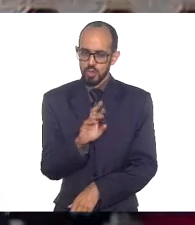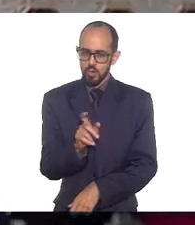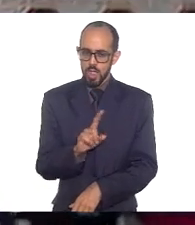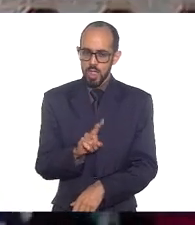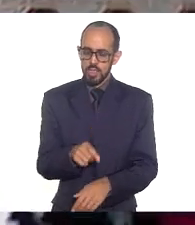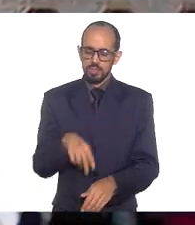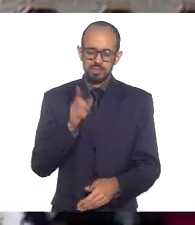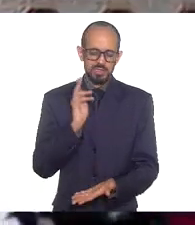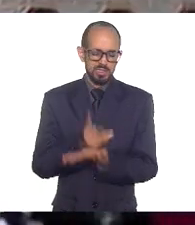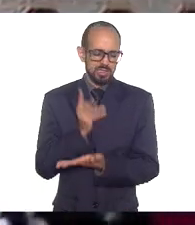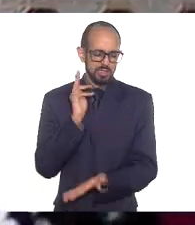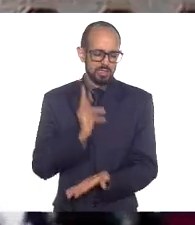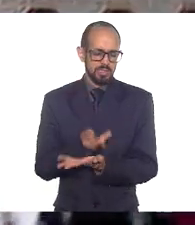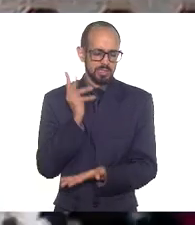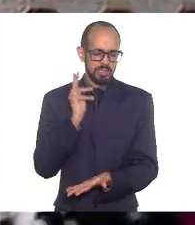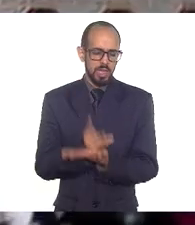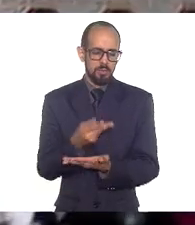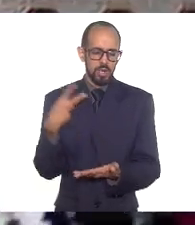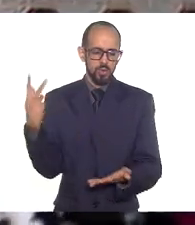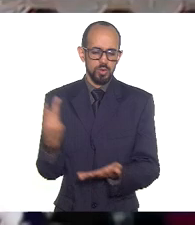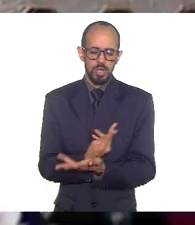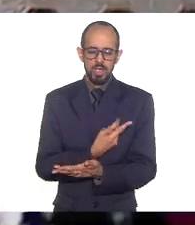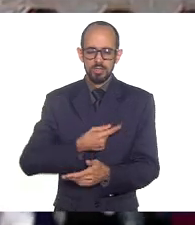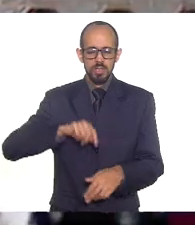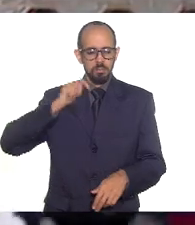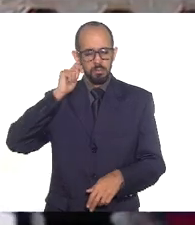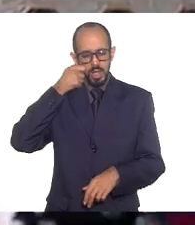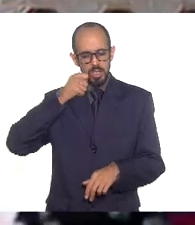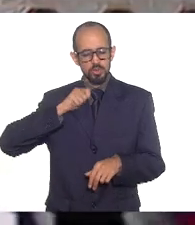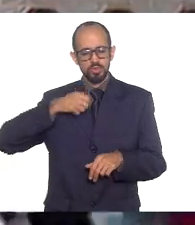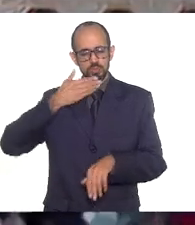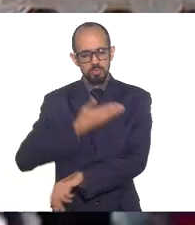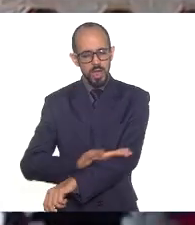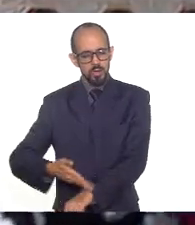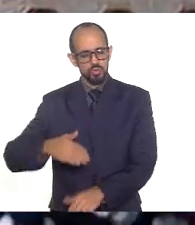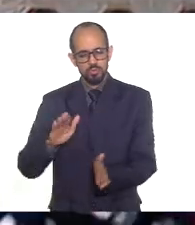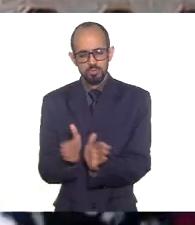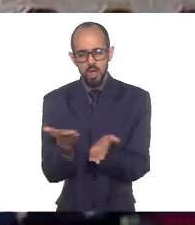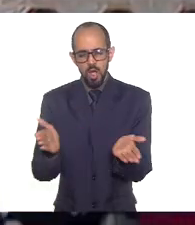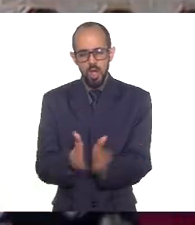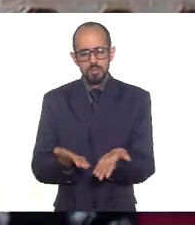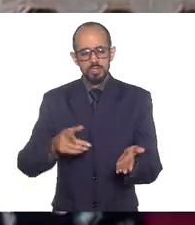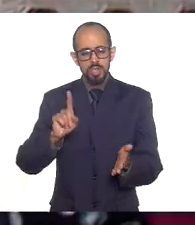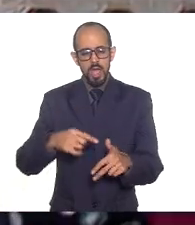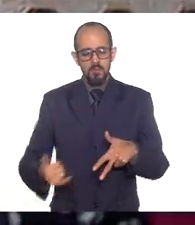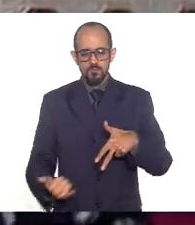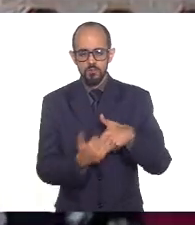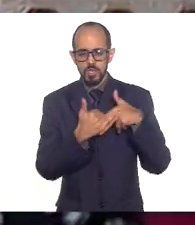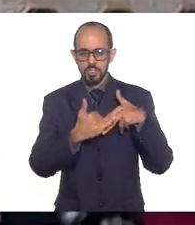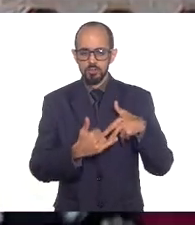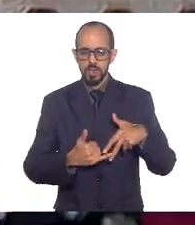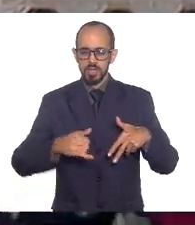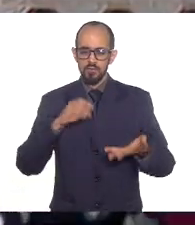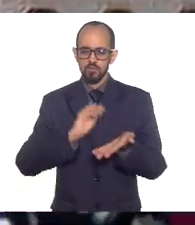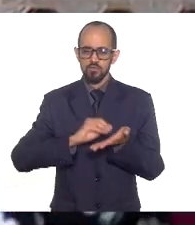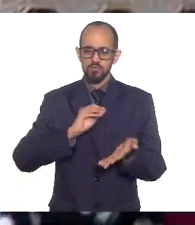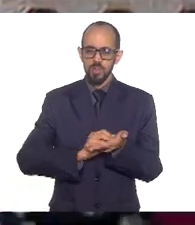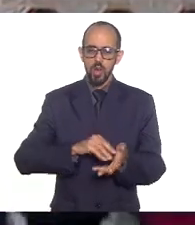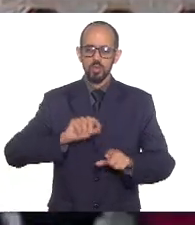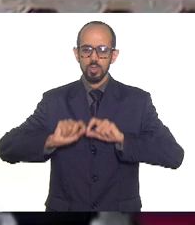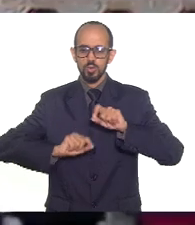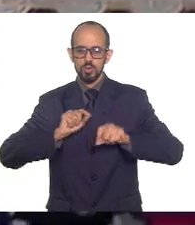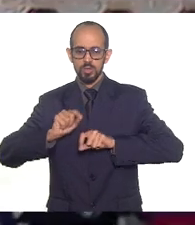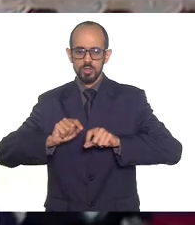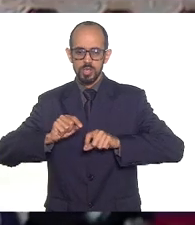e cidadãs pendentes pretos pobres brancos favelados trabalhadores enfim são vítimas da negligência da falta de condições mínimas